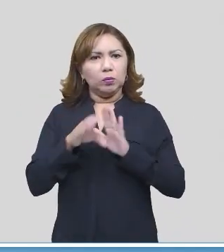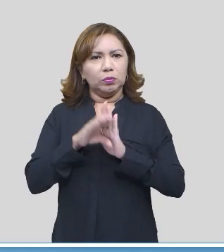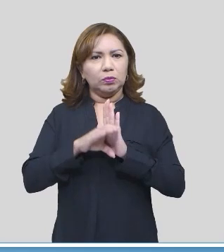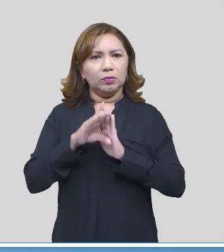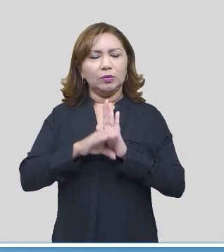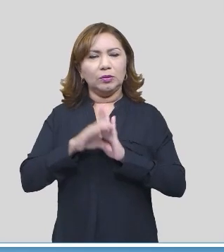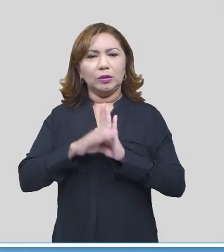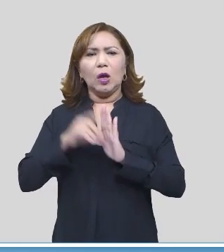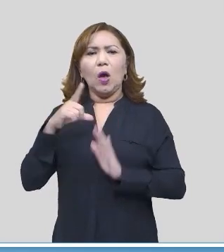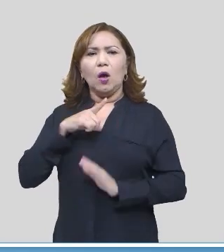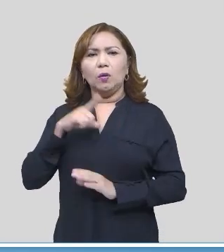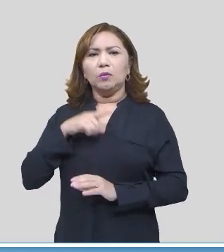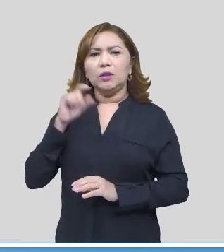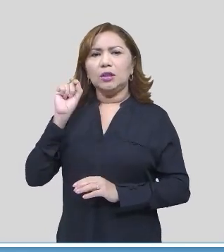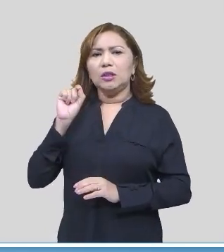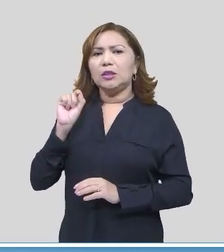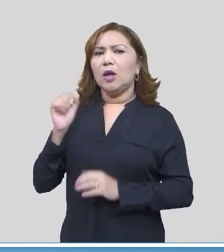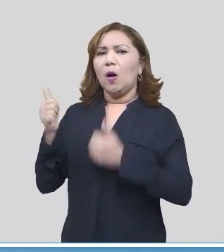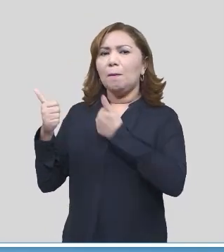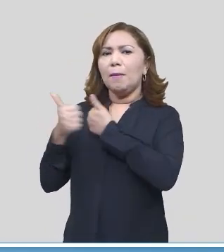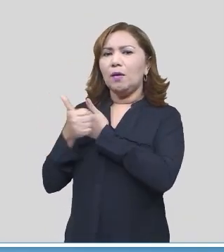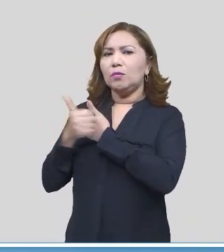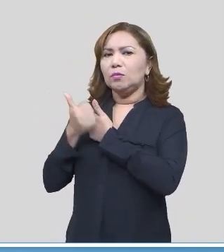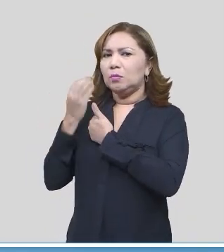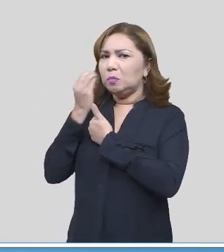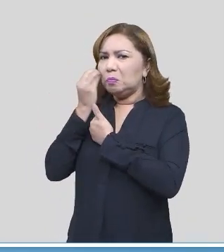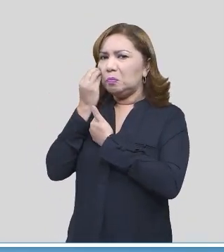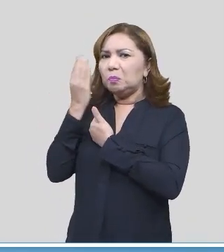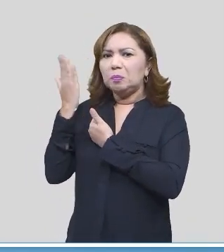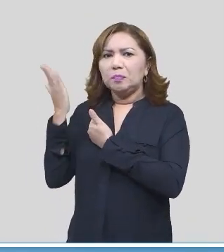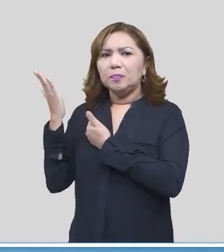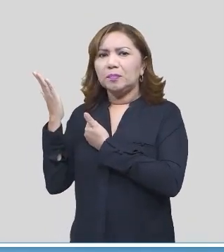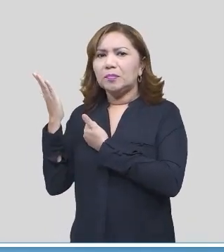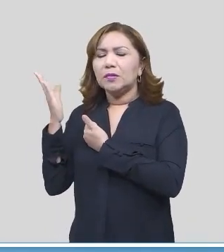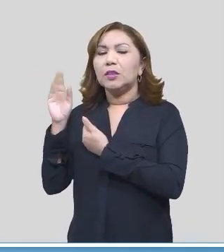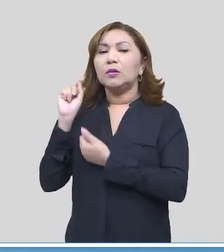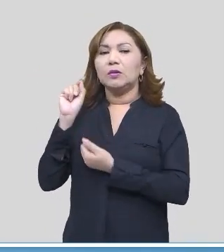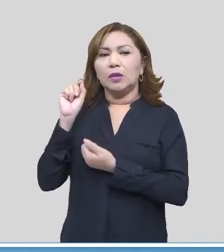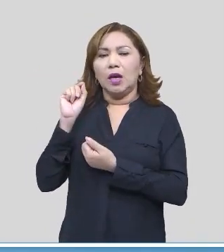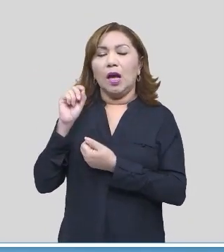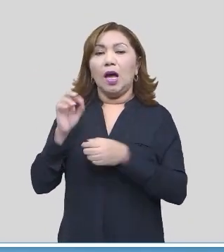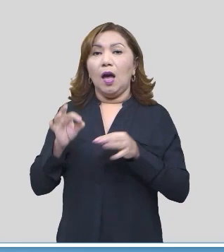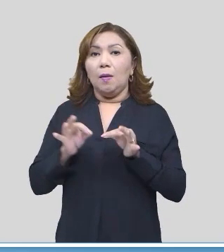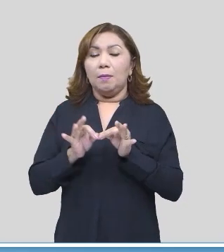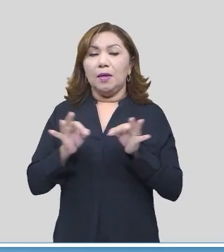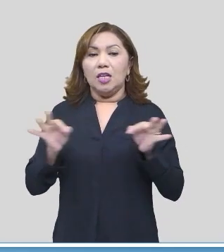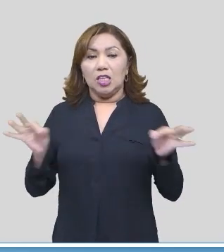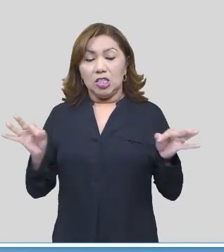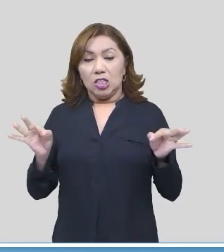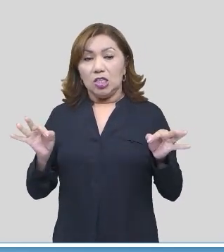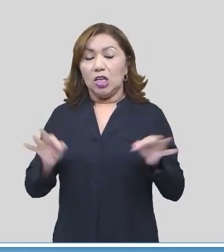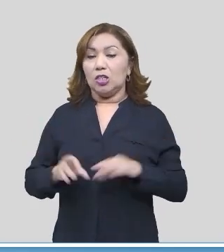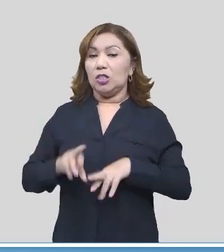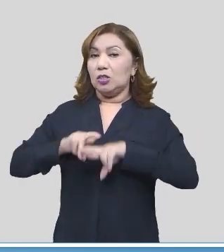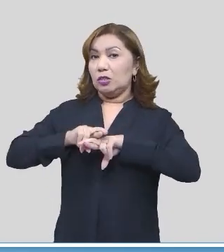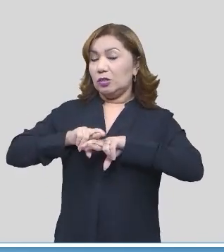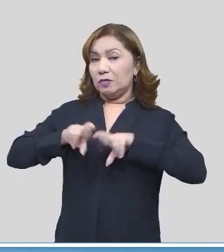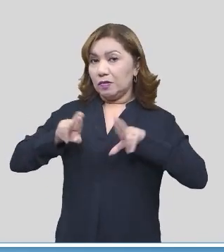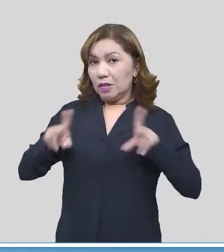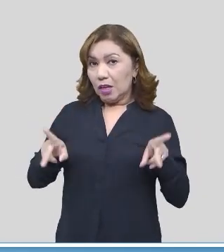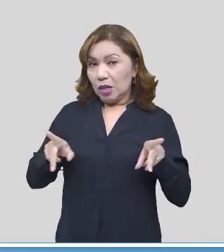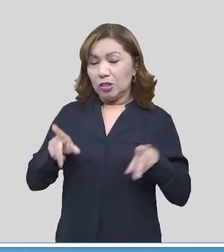ao meu lado? O que eu tenho aqui ao meu lado? Medidas não convencionais. É aquela